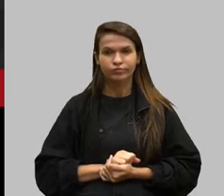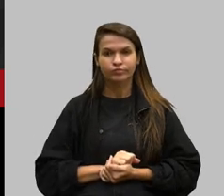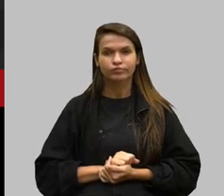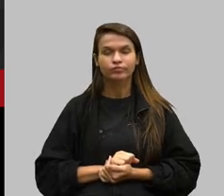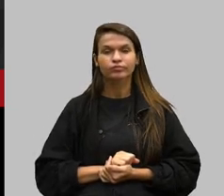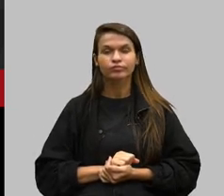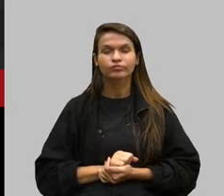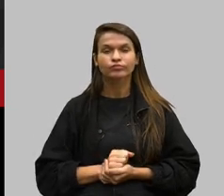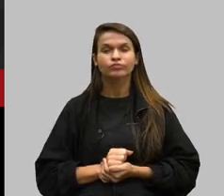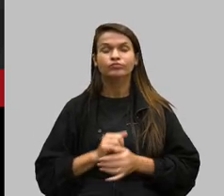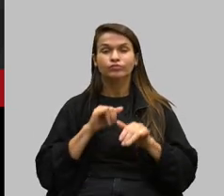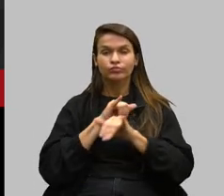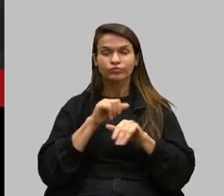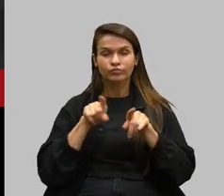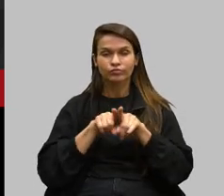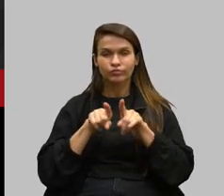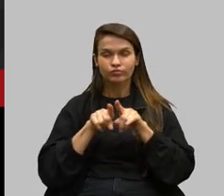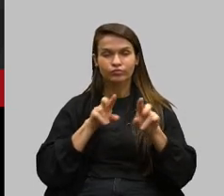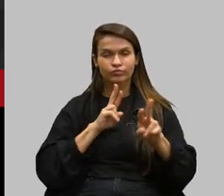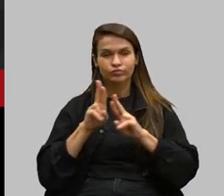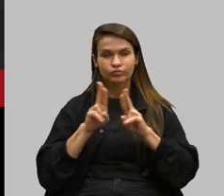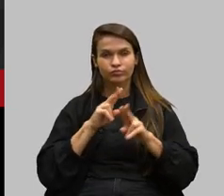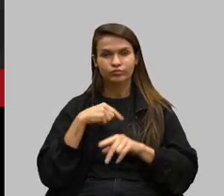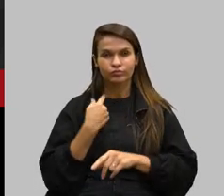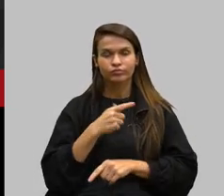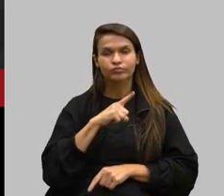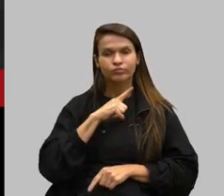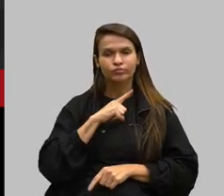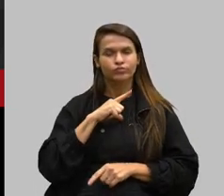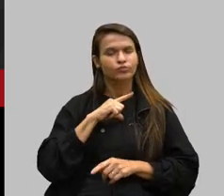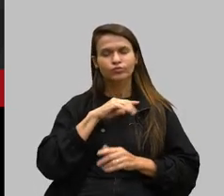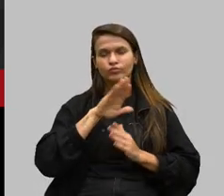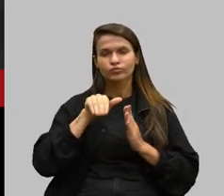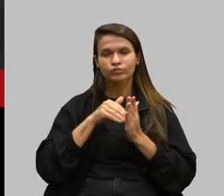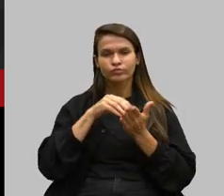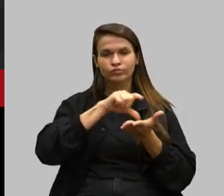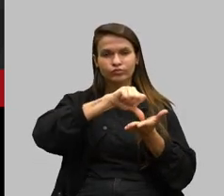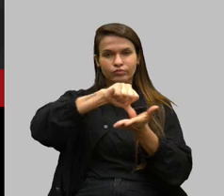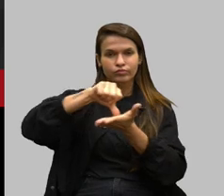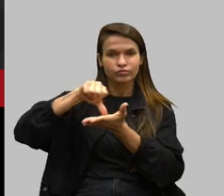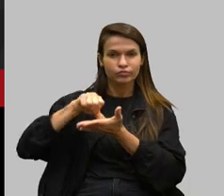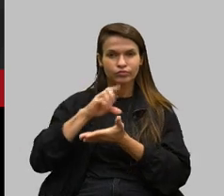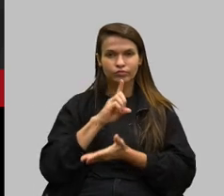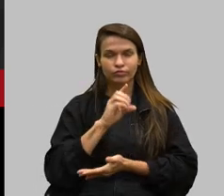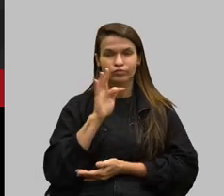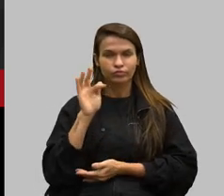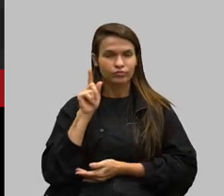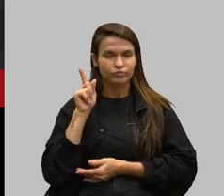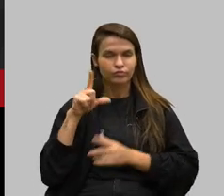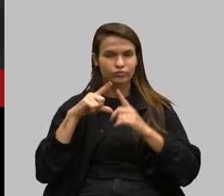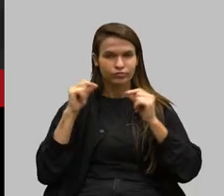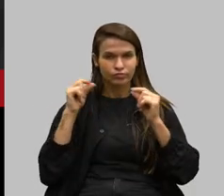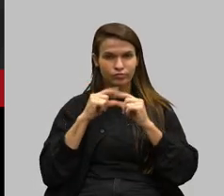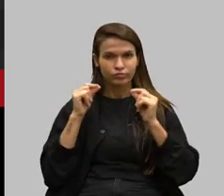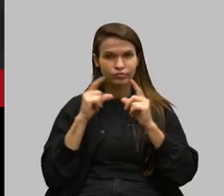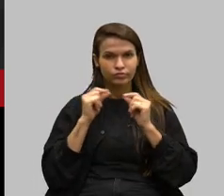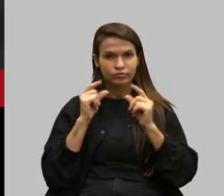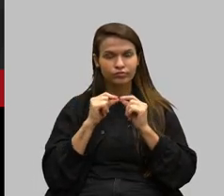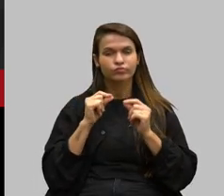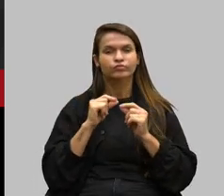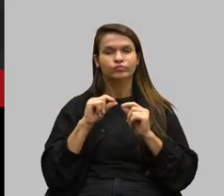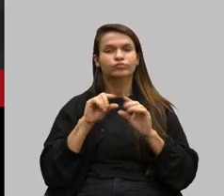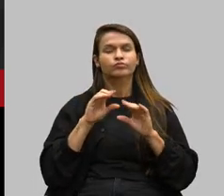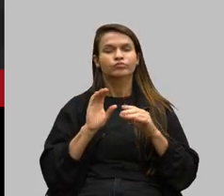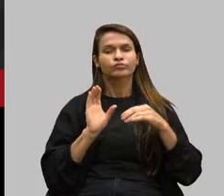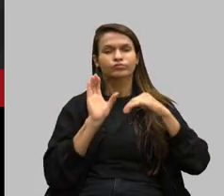uma menção a relação que nós temos com todos os órgãos do Distrito Federal lá em Brasília eh seja o Congresso